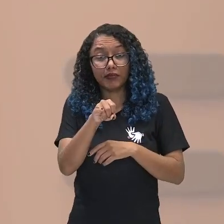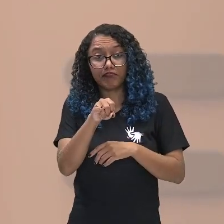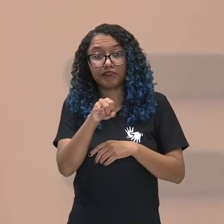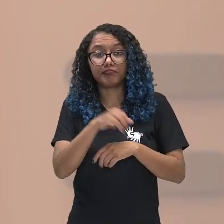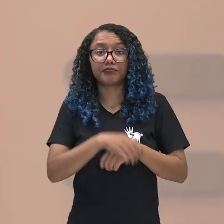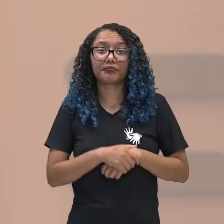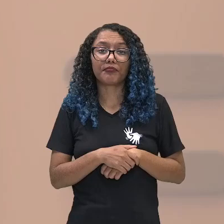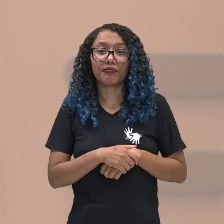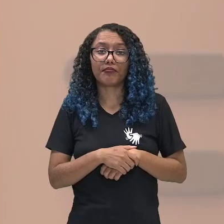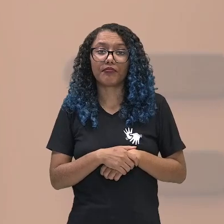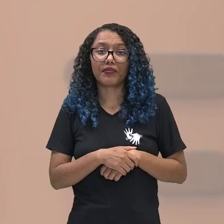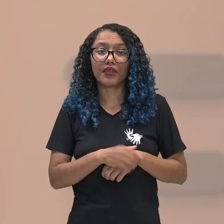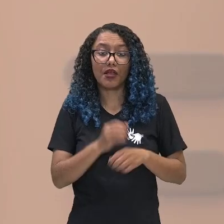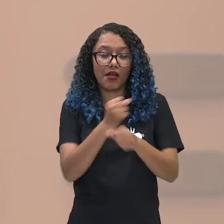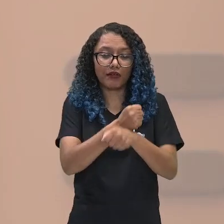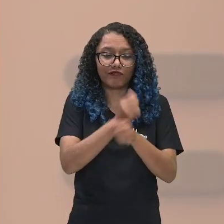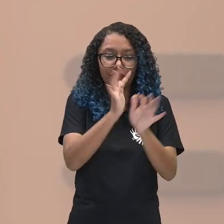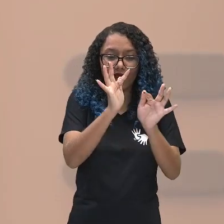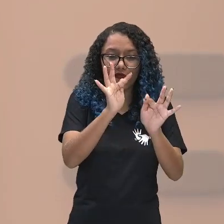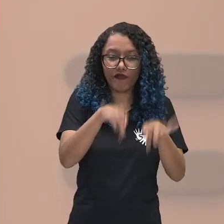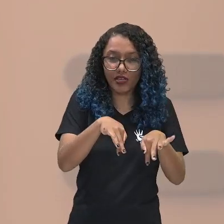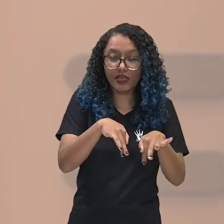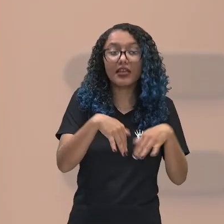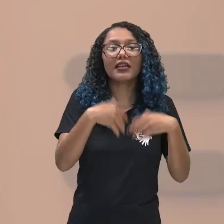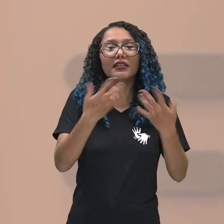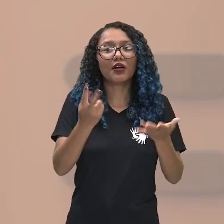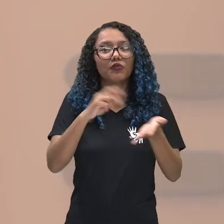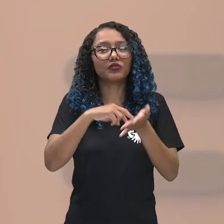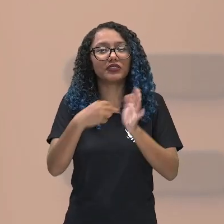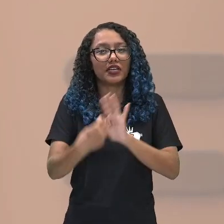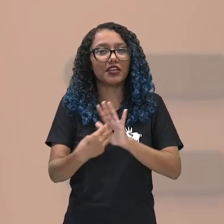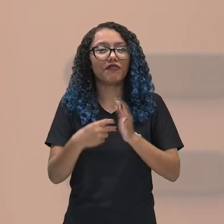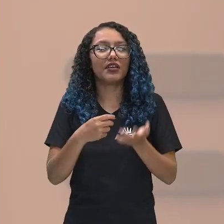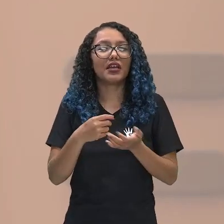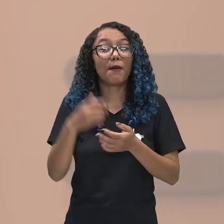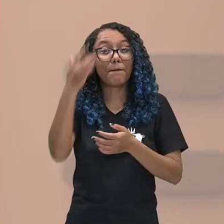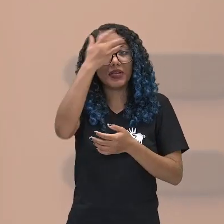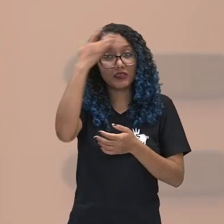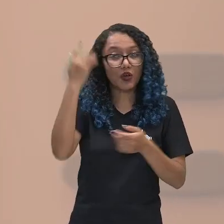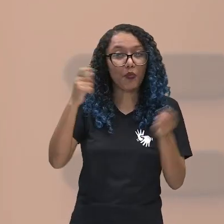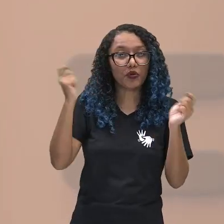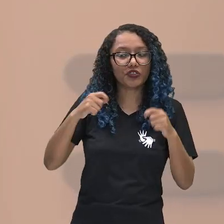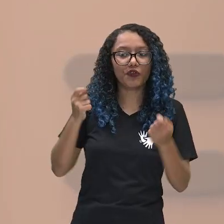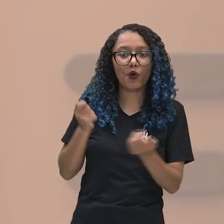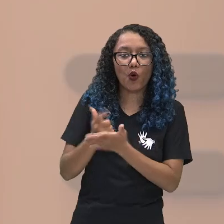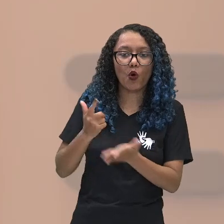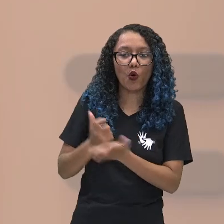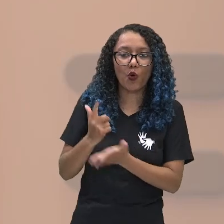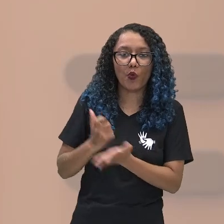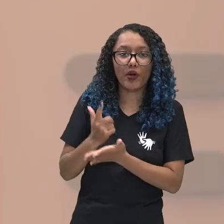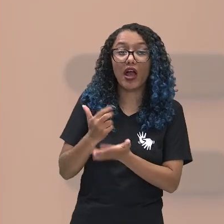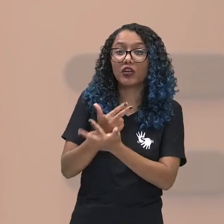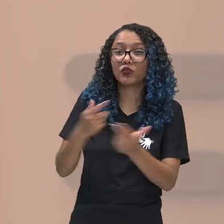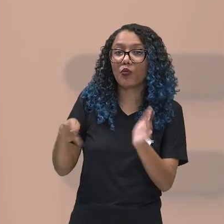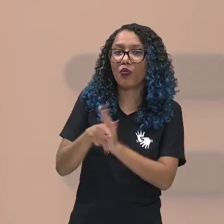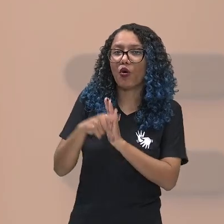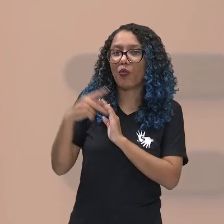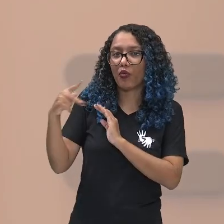cresceria o mercado consumidor para seus produtos industrializados. Uma vez, então, libertos,